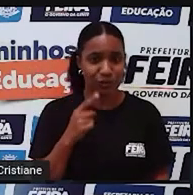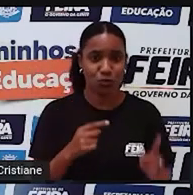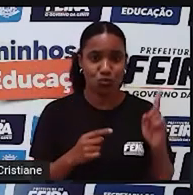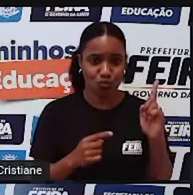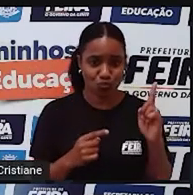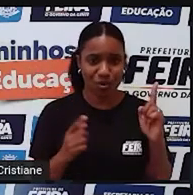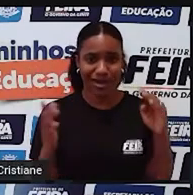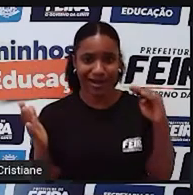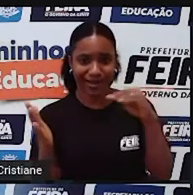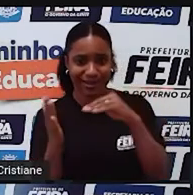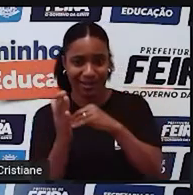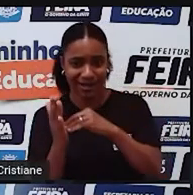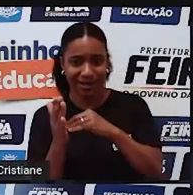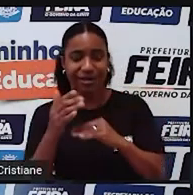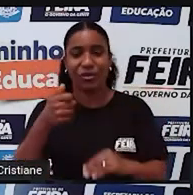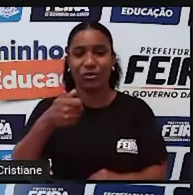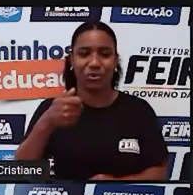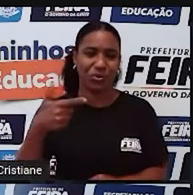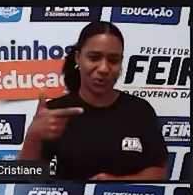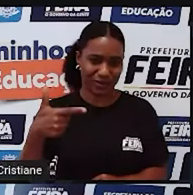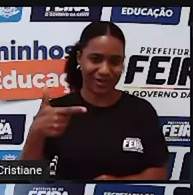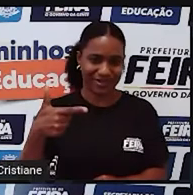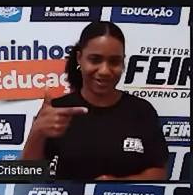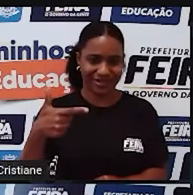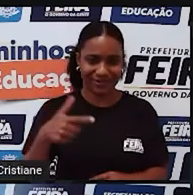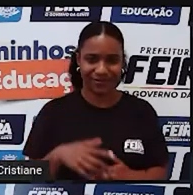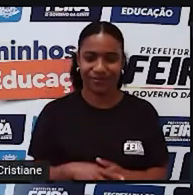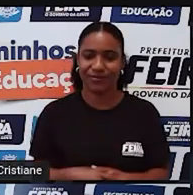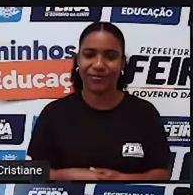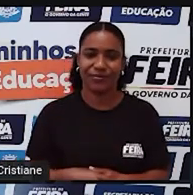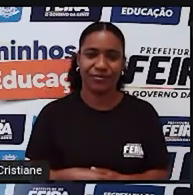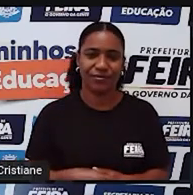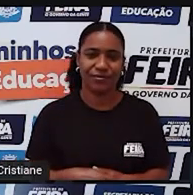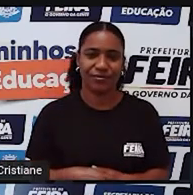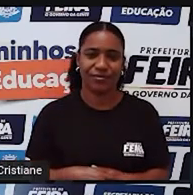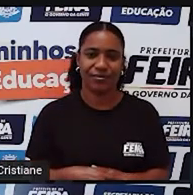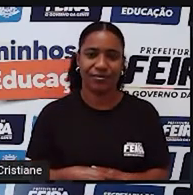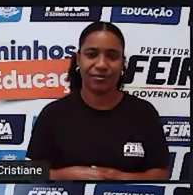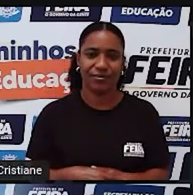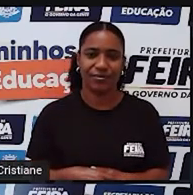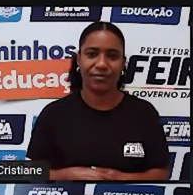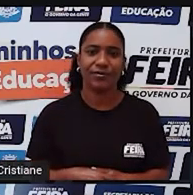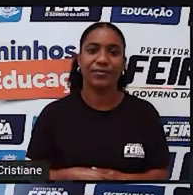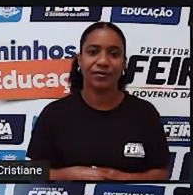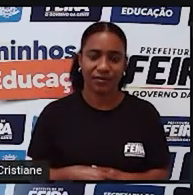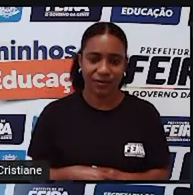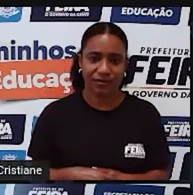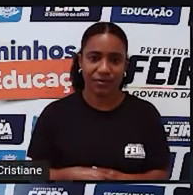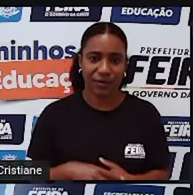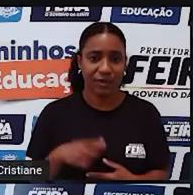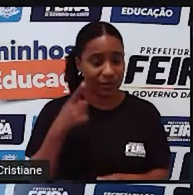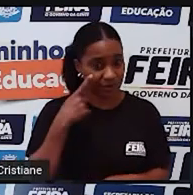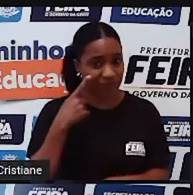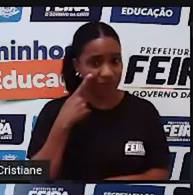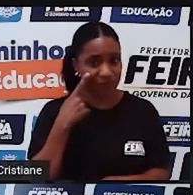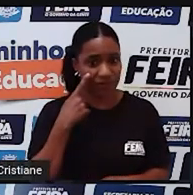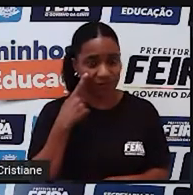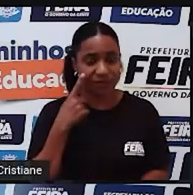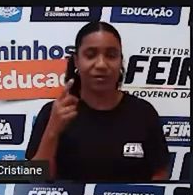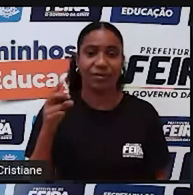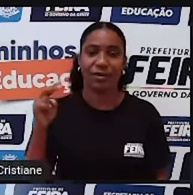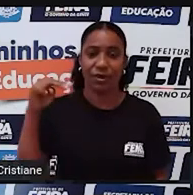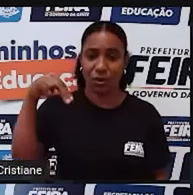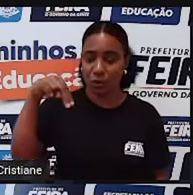de 1 às 12 horas. Noon é uma expressão que nós podemos utilizar também, que